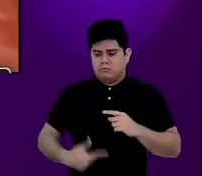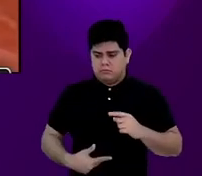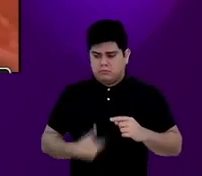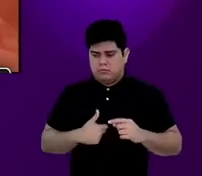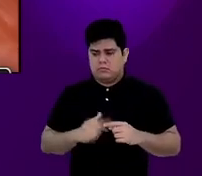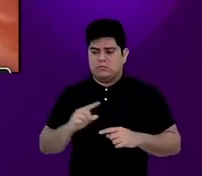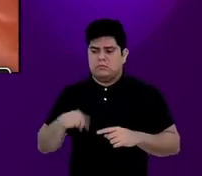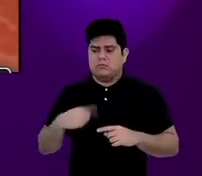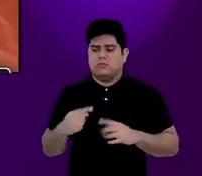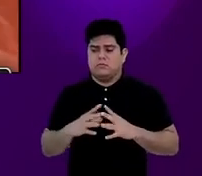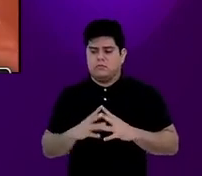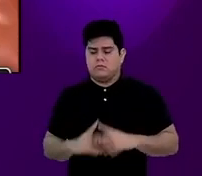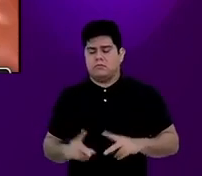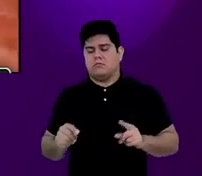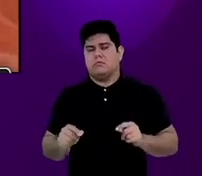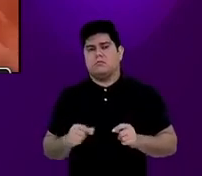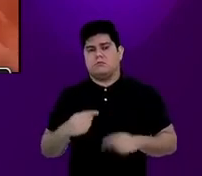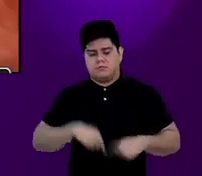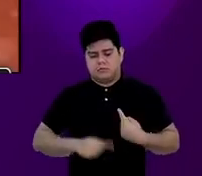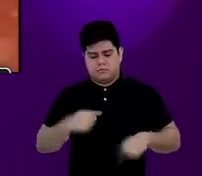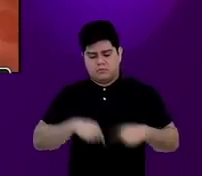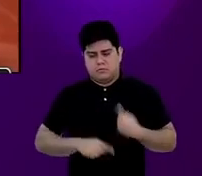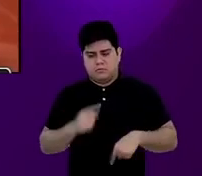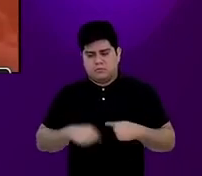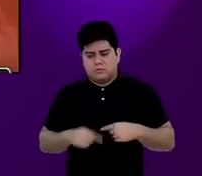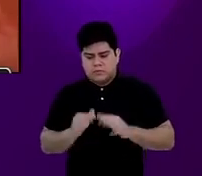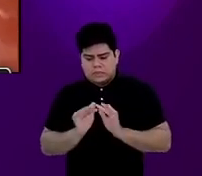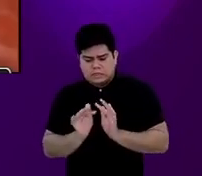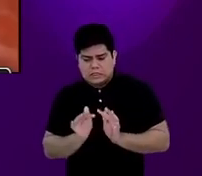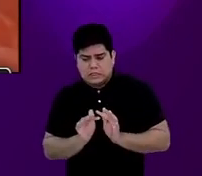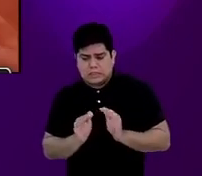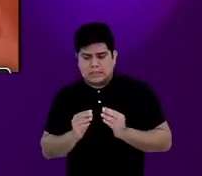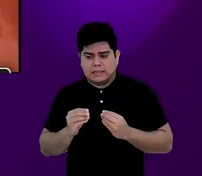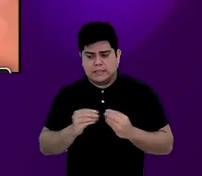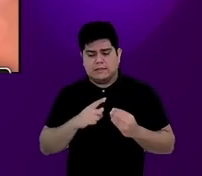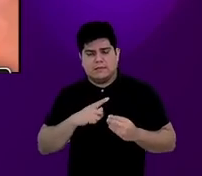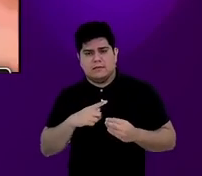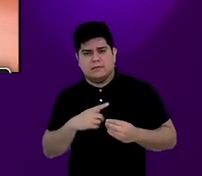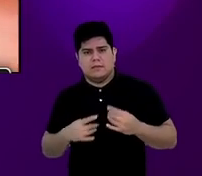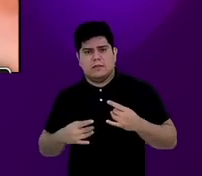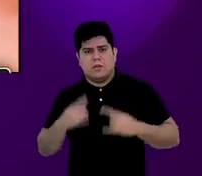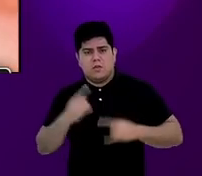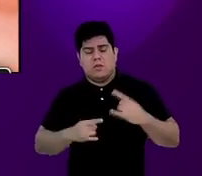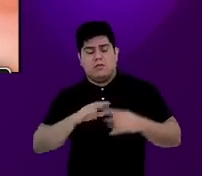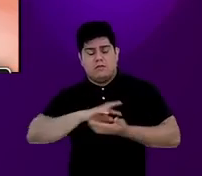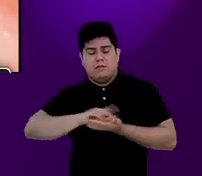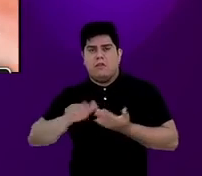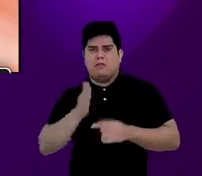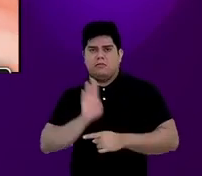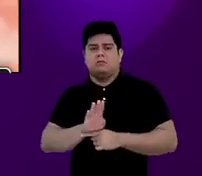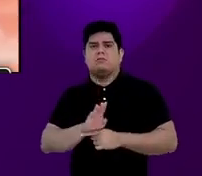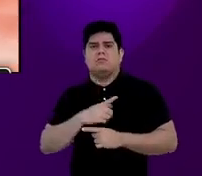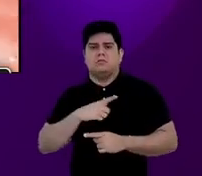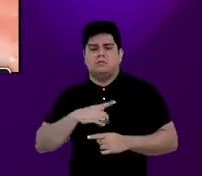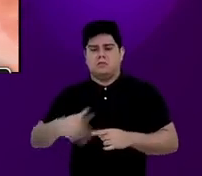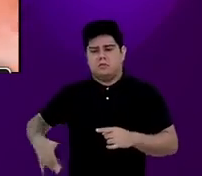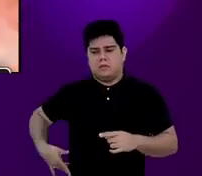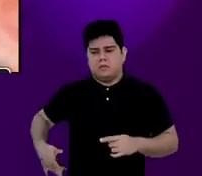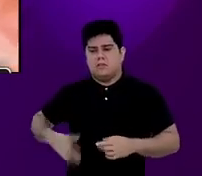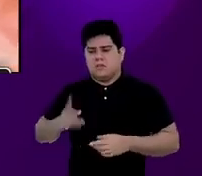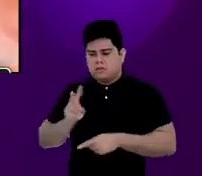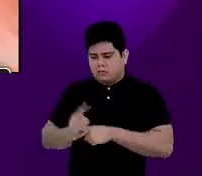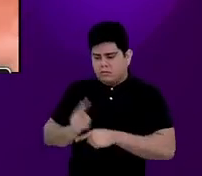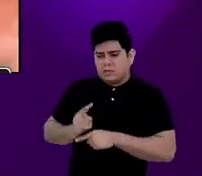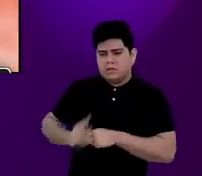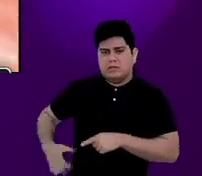nossos pacientes, uma sutura vascular delicada, enfim. O robô traz várias vantagens no contexto da cirurgia renal, desde preservar mais